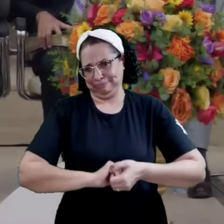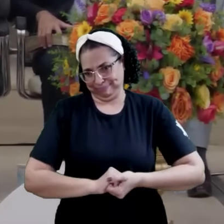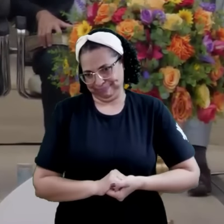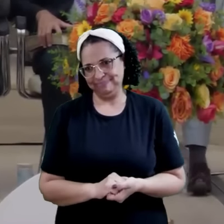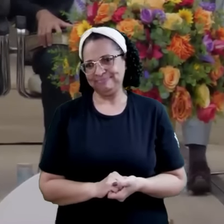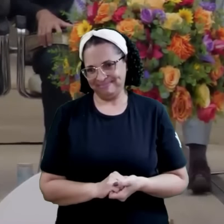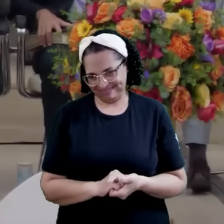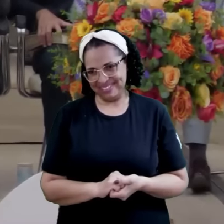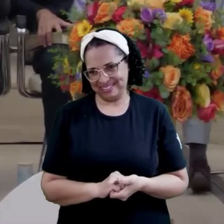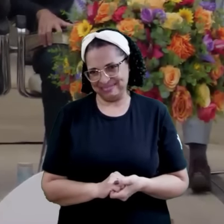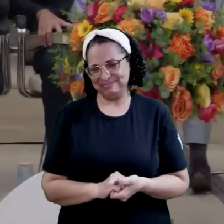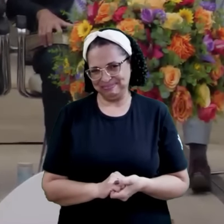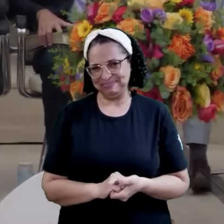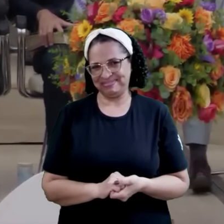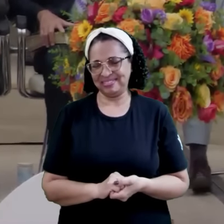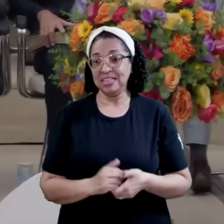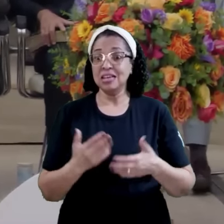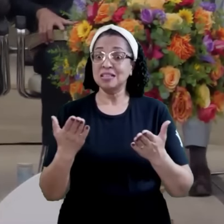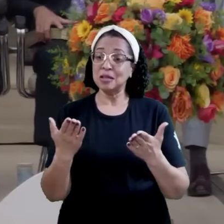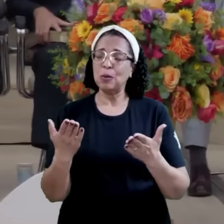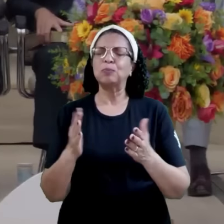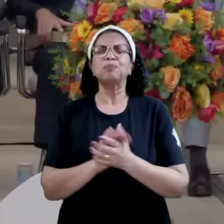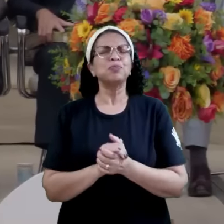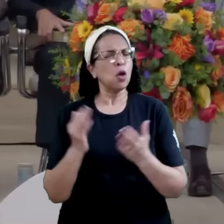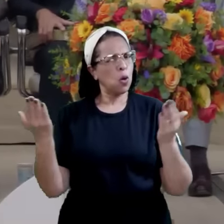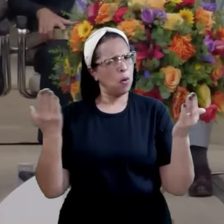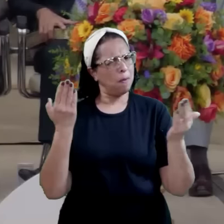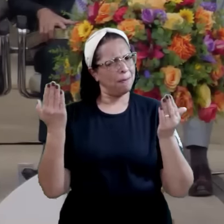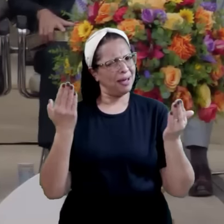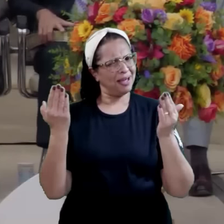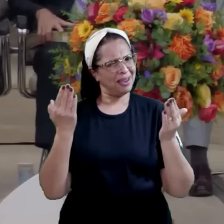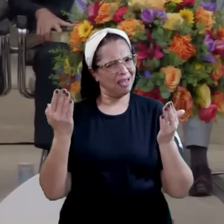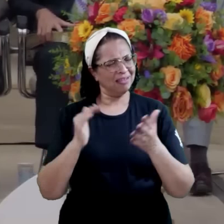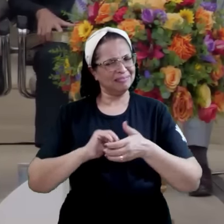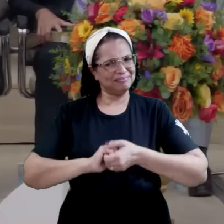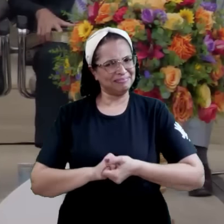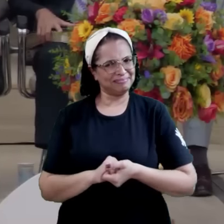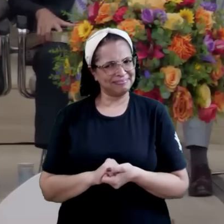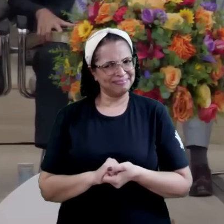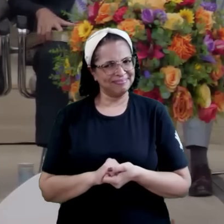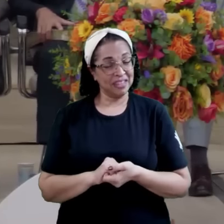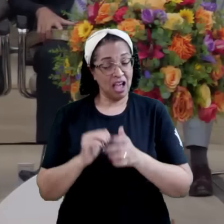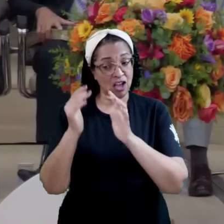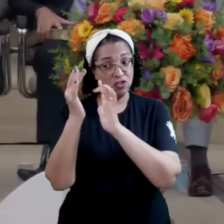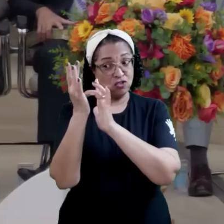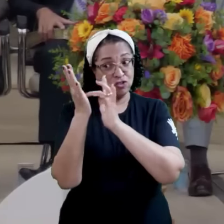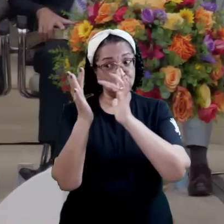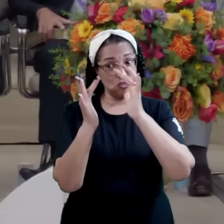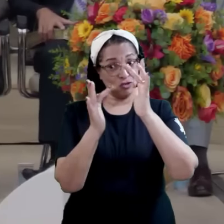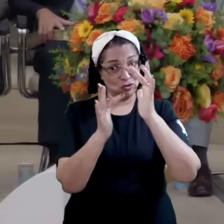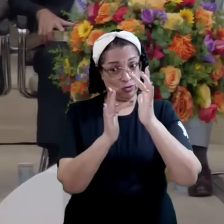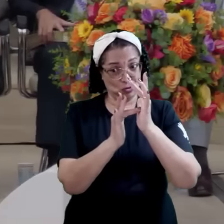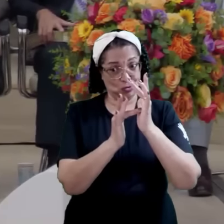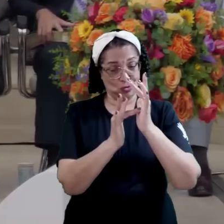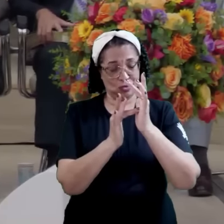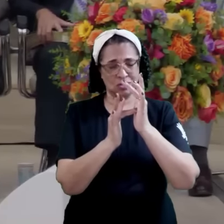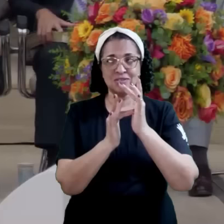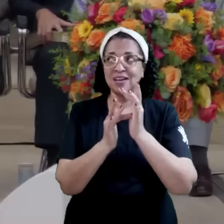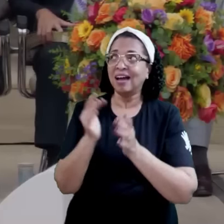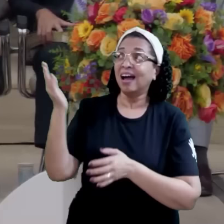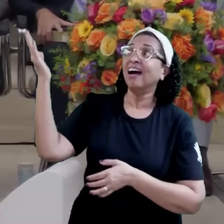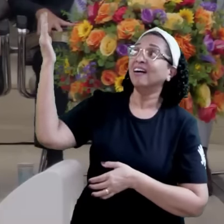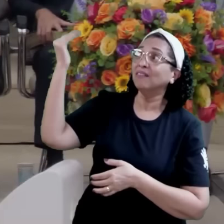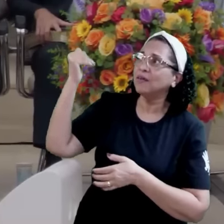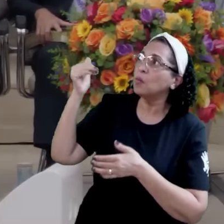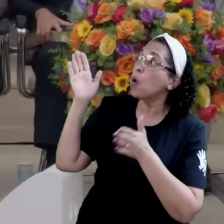Zaqueu meu Deus e ele dissesse Isaías hoje eu quero pousar na tua casa eu vou dizer